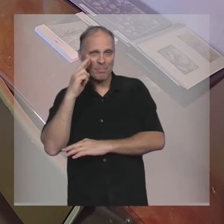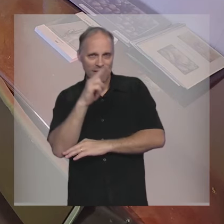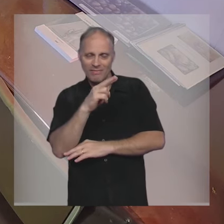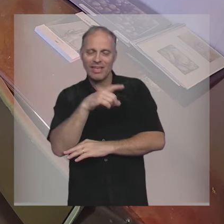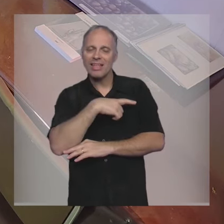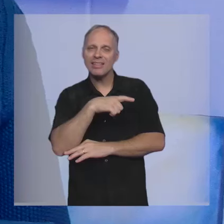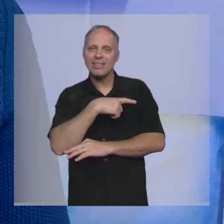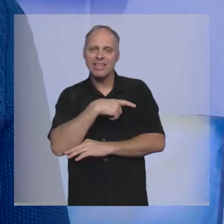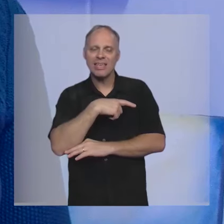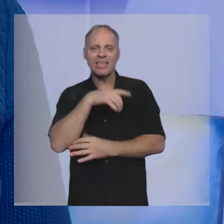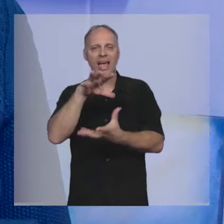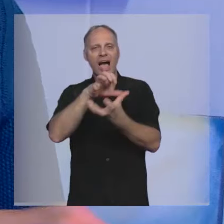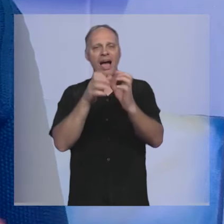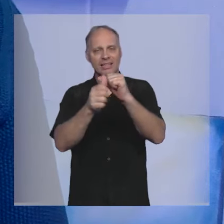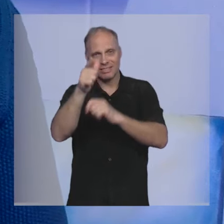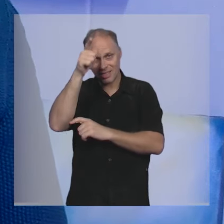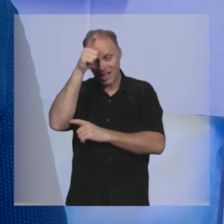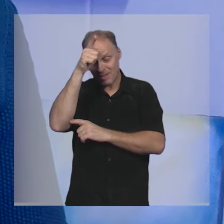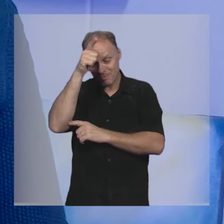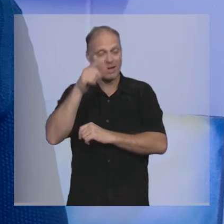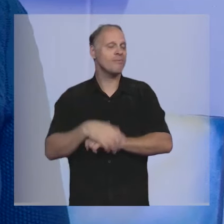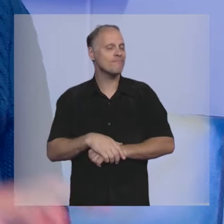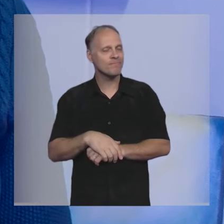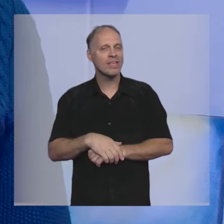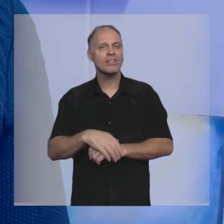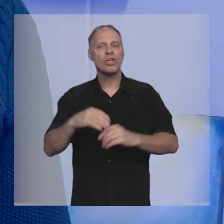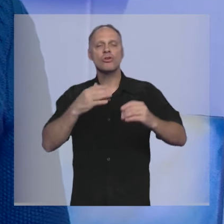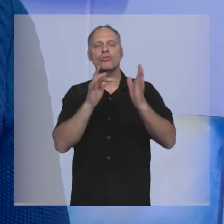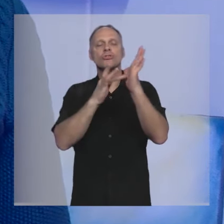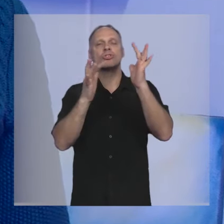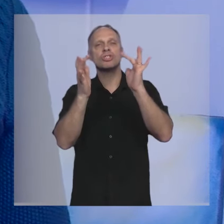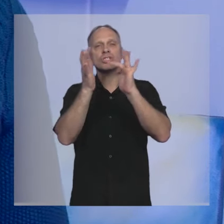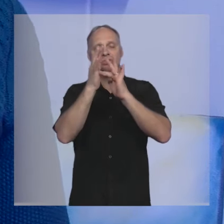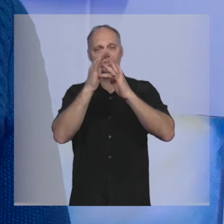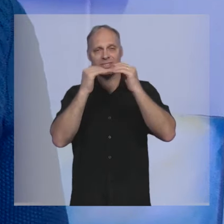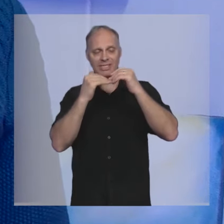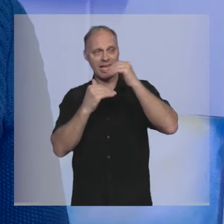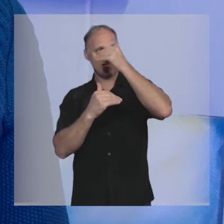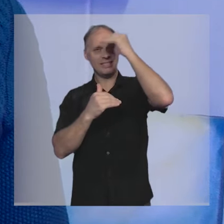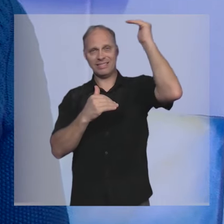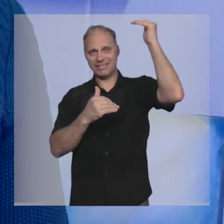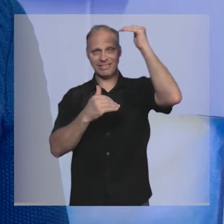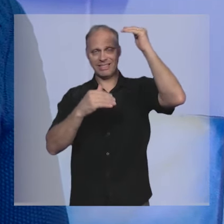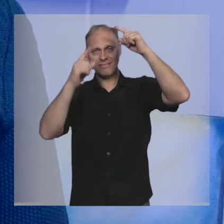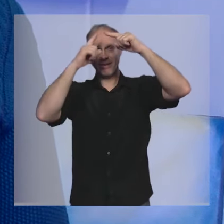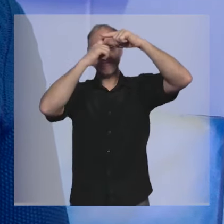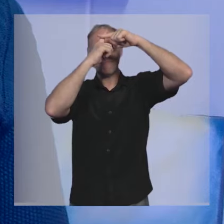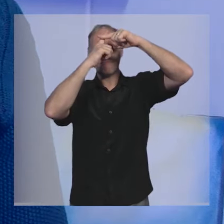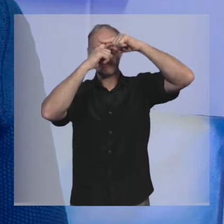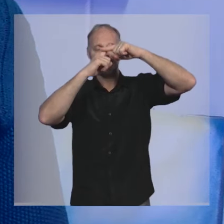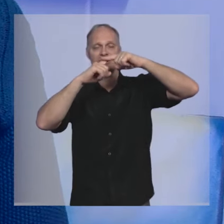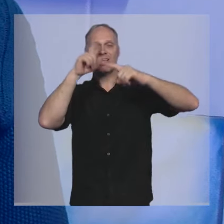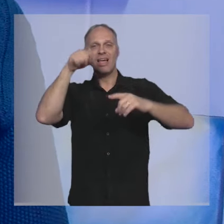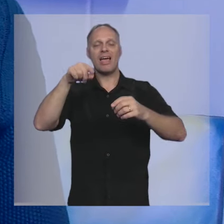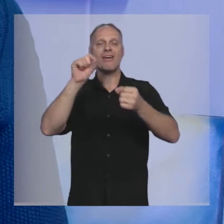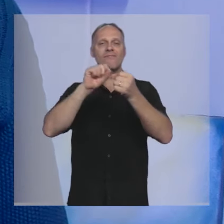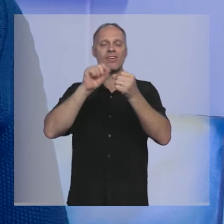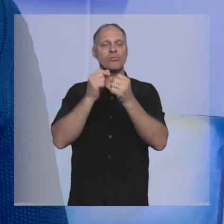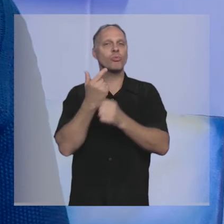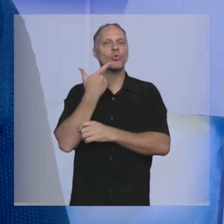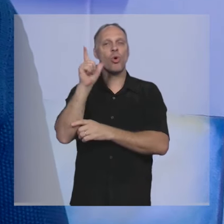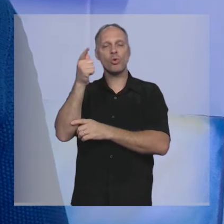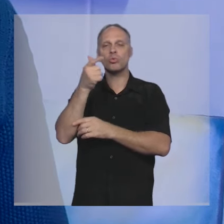esculpidas por um artista alemão. Aquele Cristo em cima do Cristo Rei é feito por